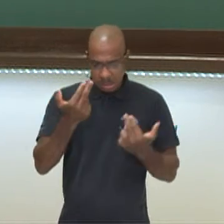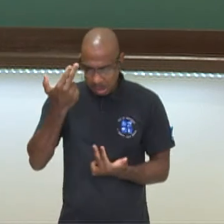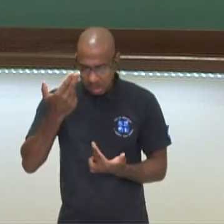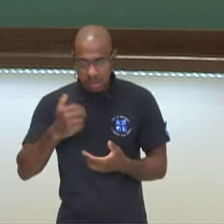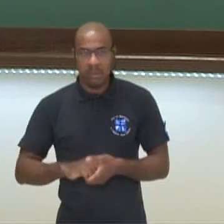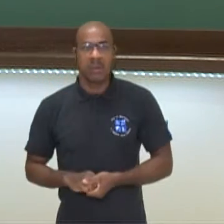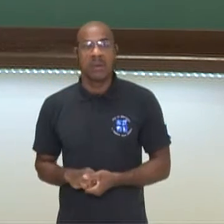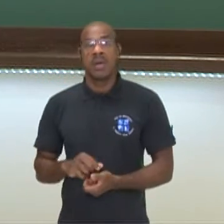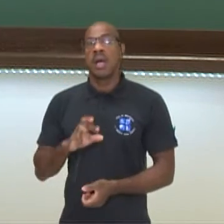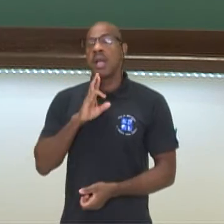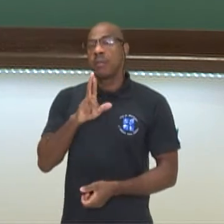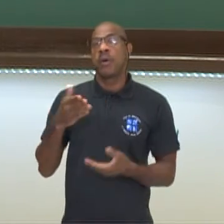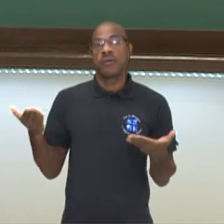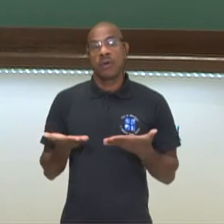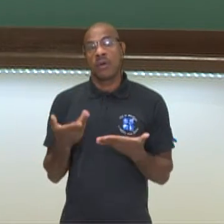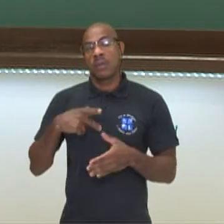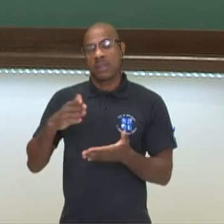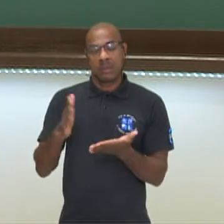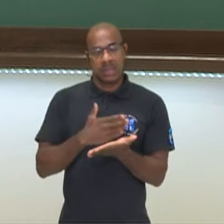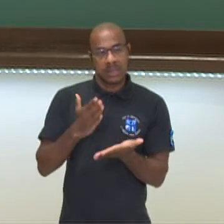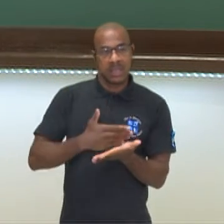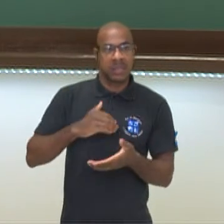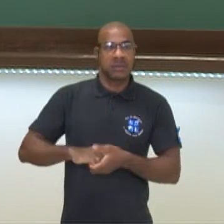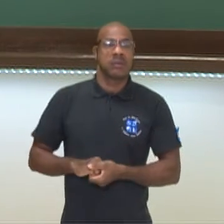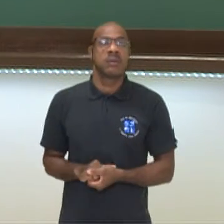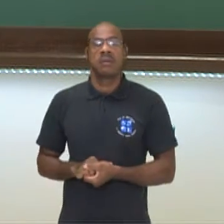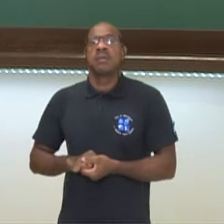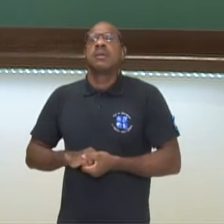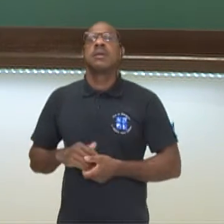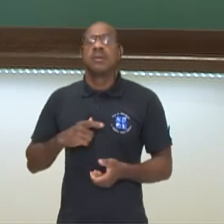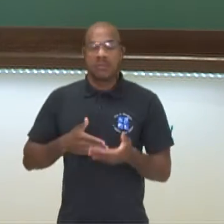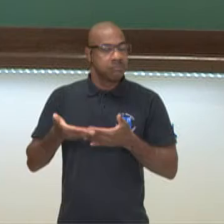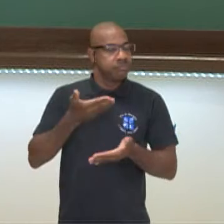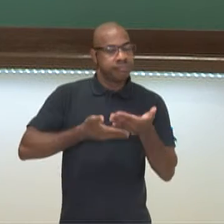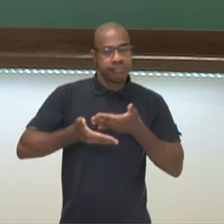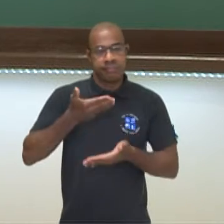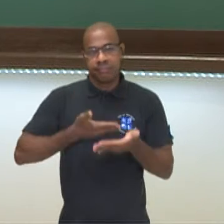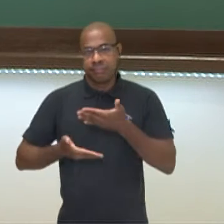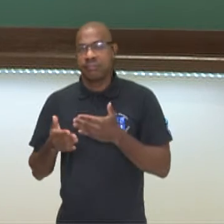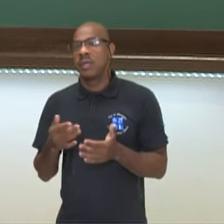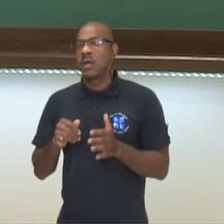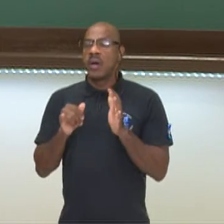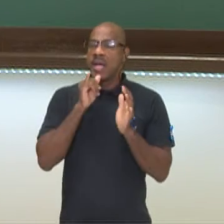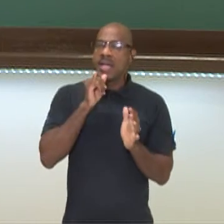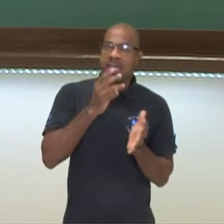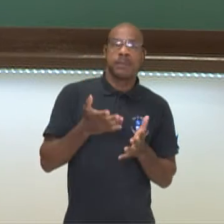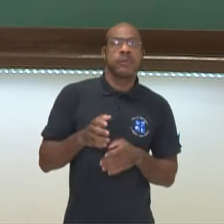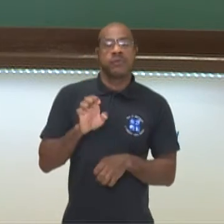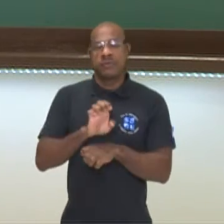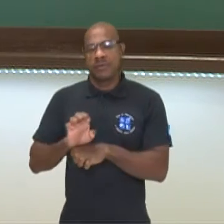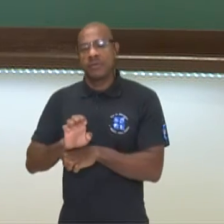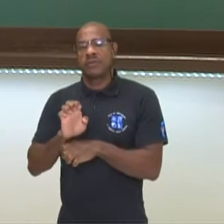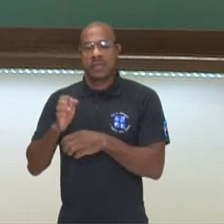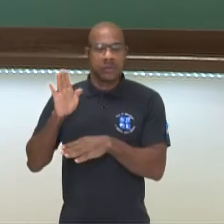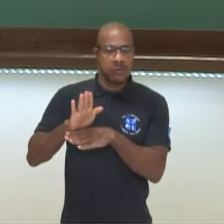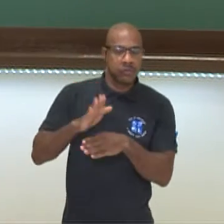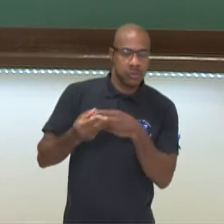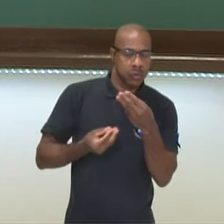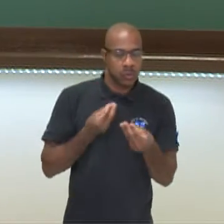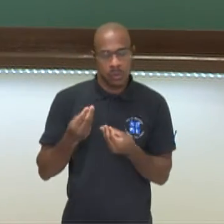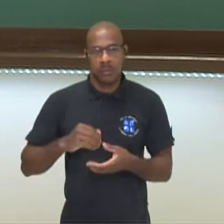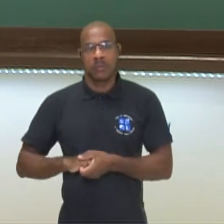que vai pegar um conhecimento que nós temos em outro estado, vai interagir com esse modelo de estado, né, e vocês vão estar fazendo esse paralelo